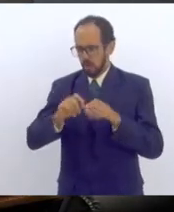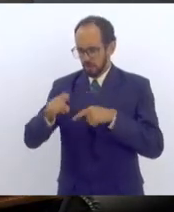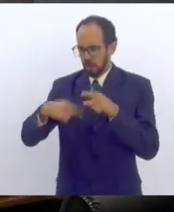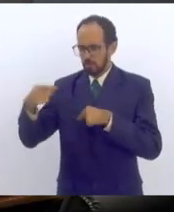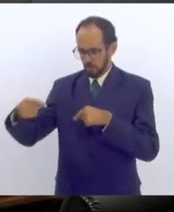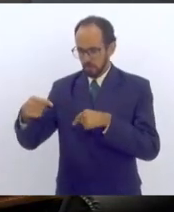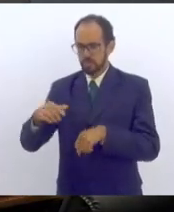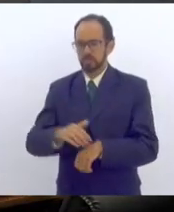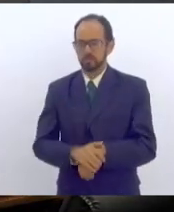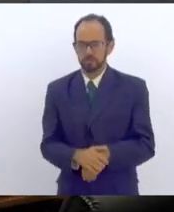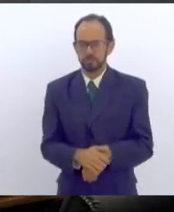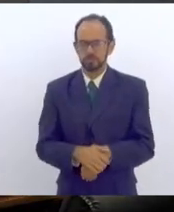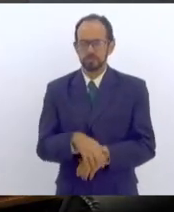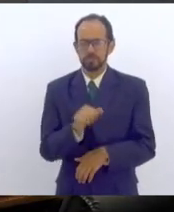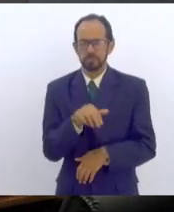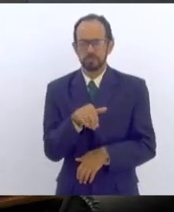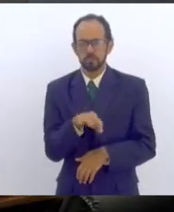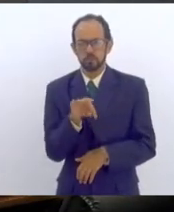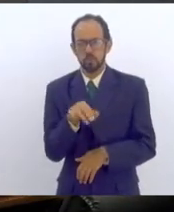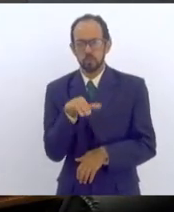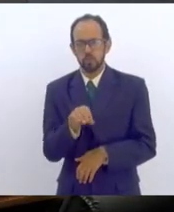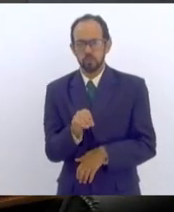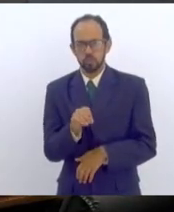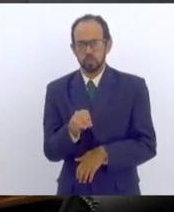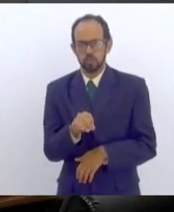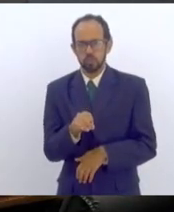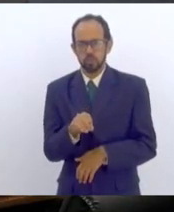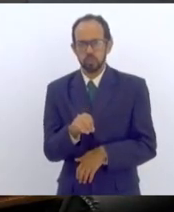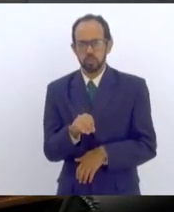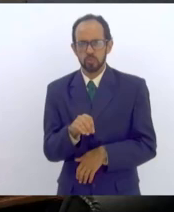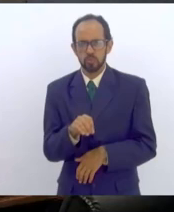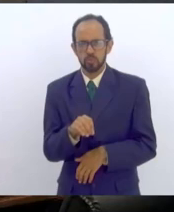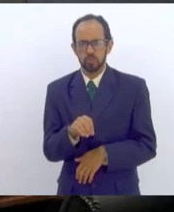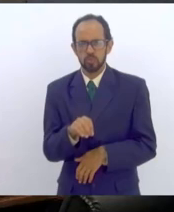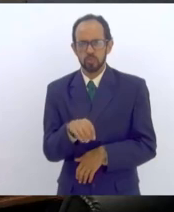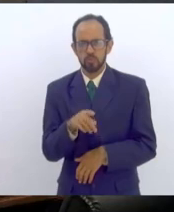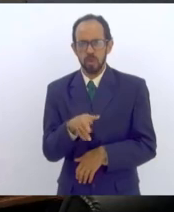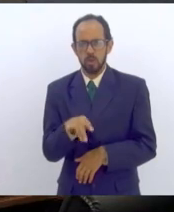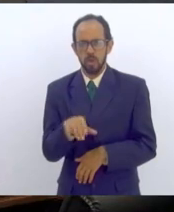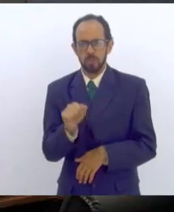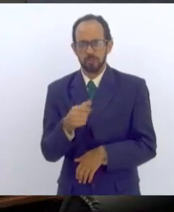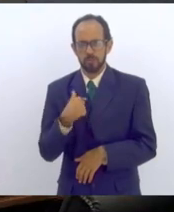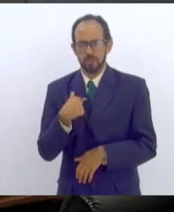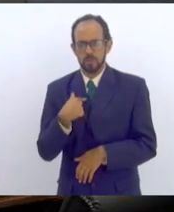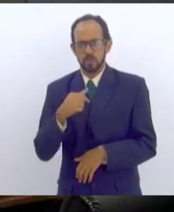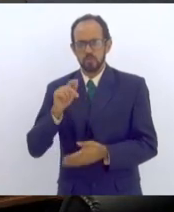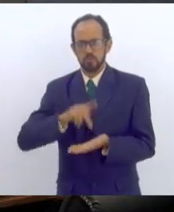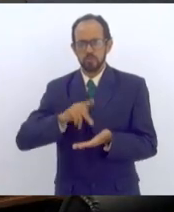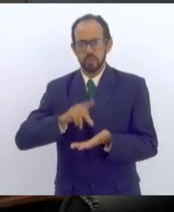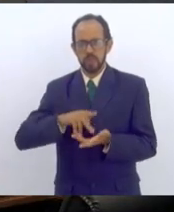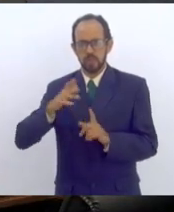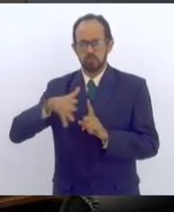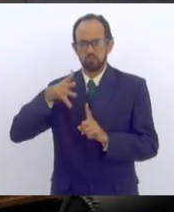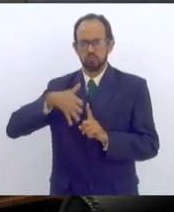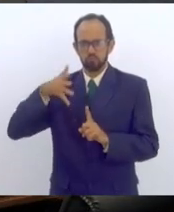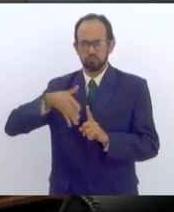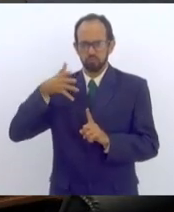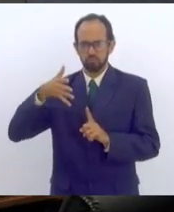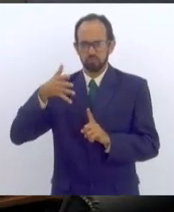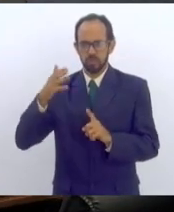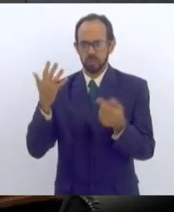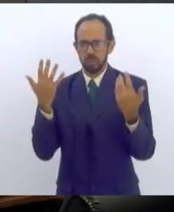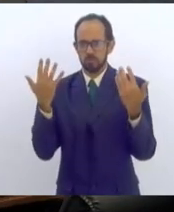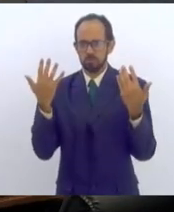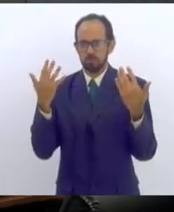deputado Tony de Paula. Senhor presidente, vou ser sincero, faço uso da palavra para